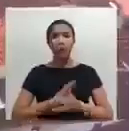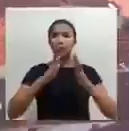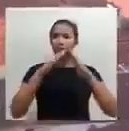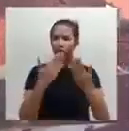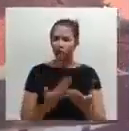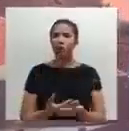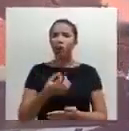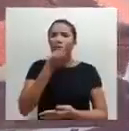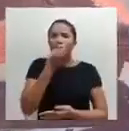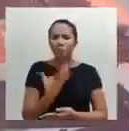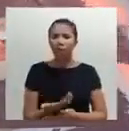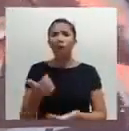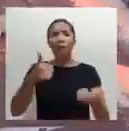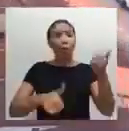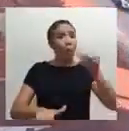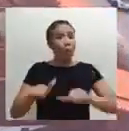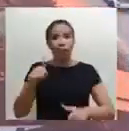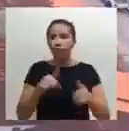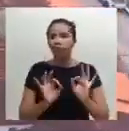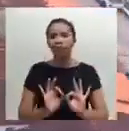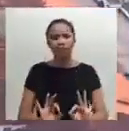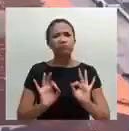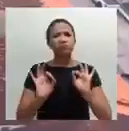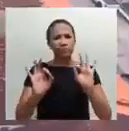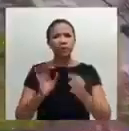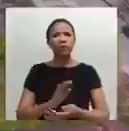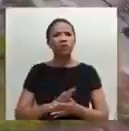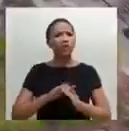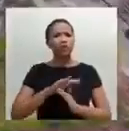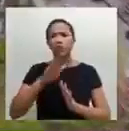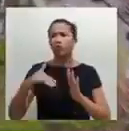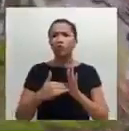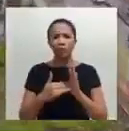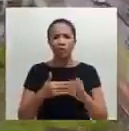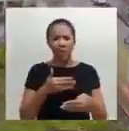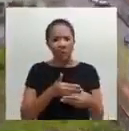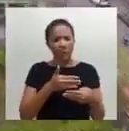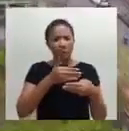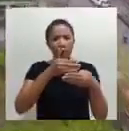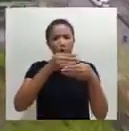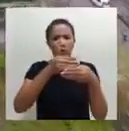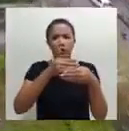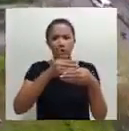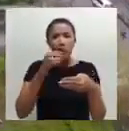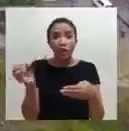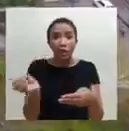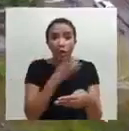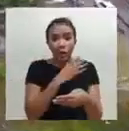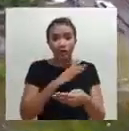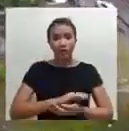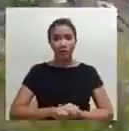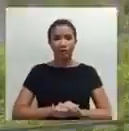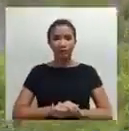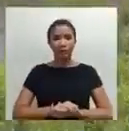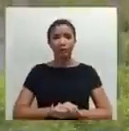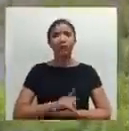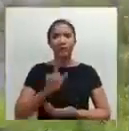uma escola digna, com qualidade, toda ela reconstruída, com